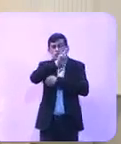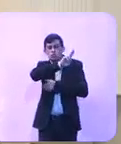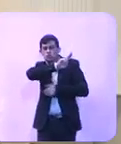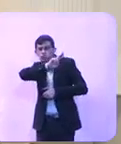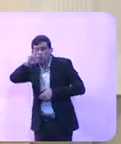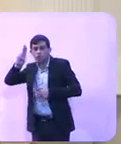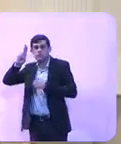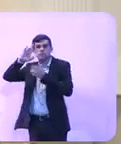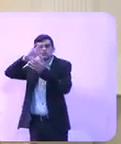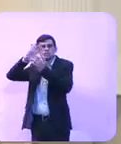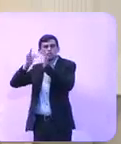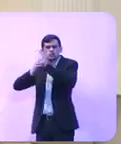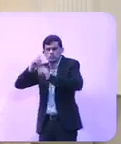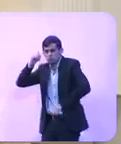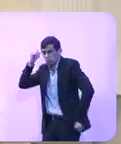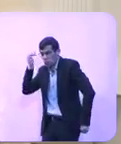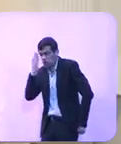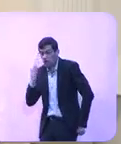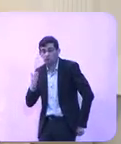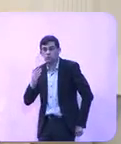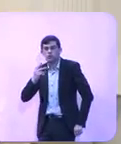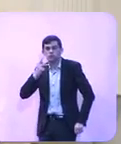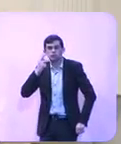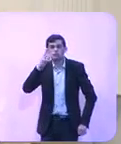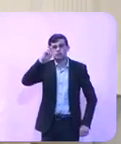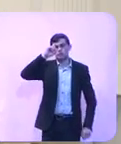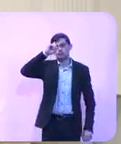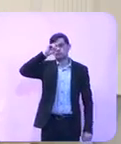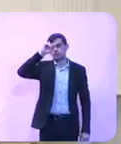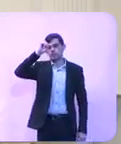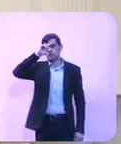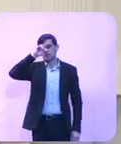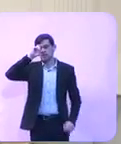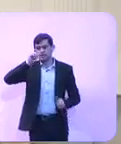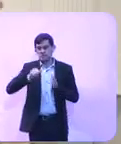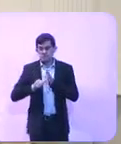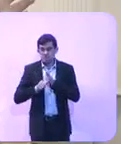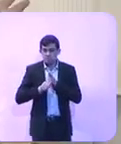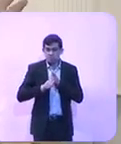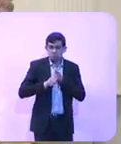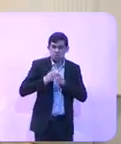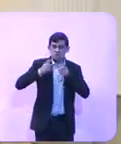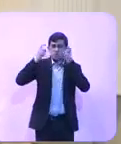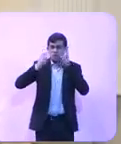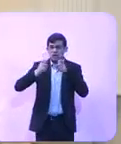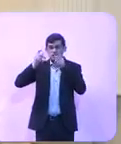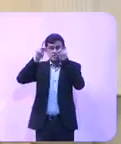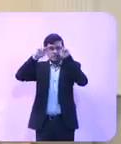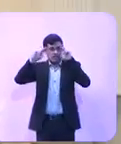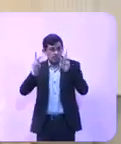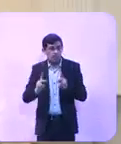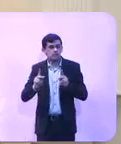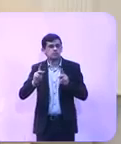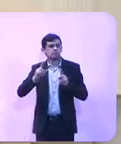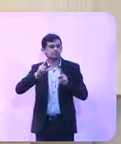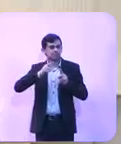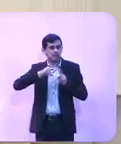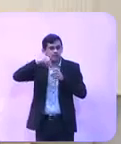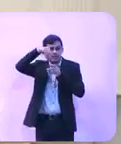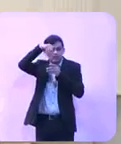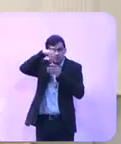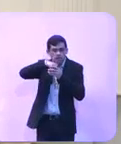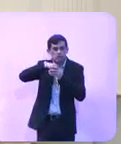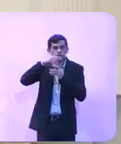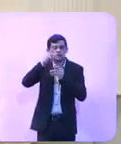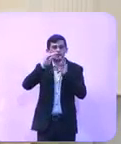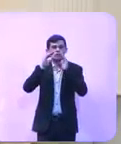ser honrado é no seu dia a dia. O primeiro lugar onde a paz tem que entrar é na sua casa.